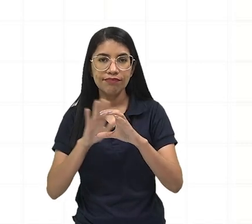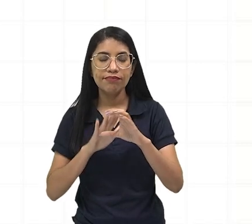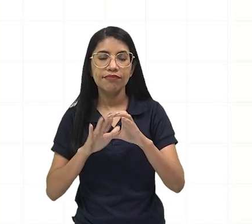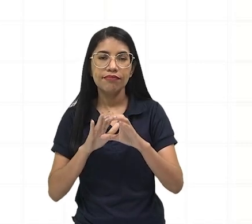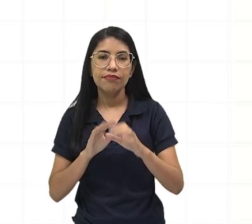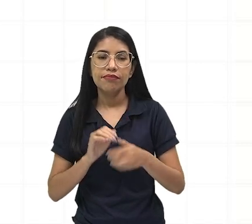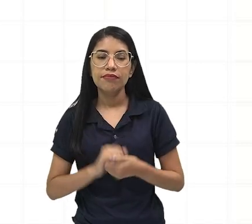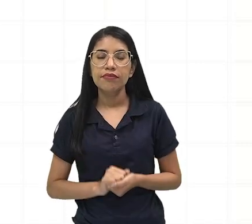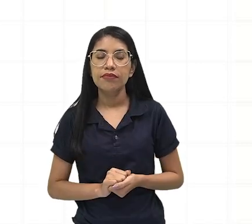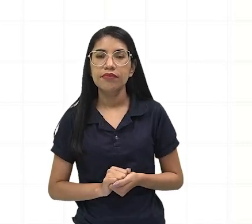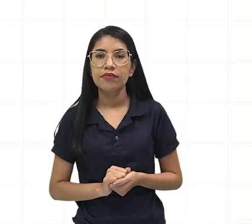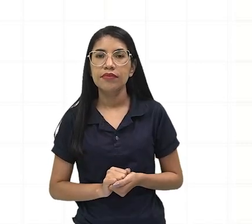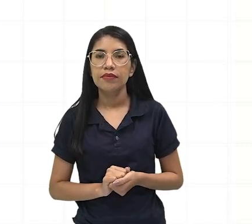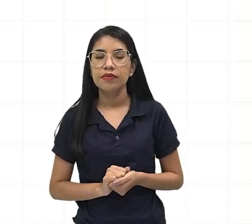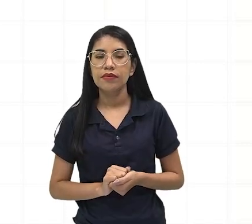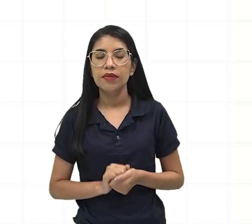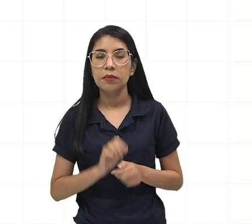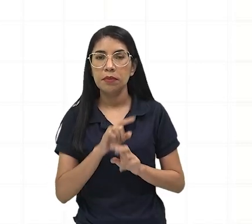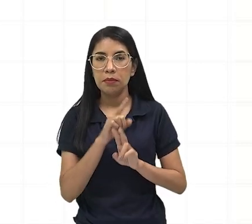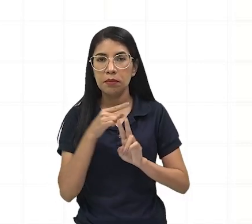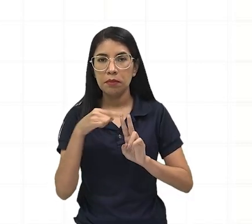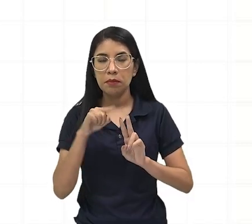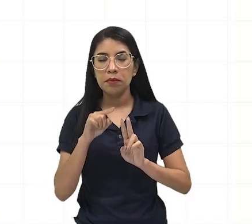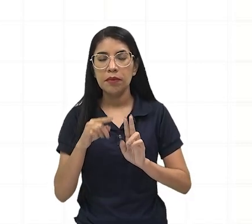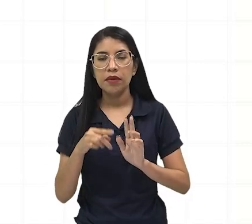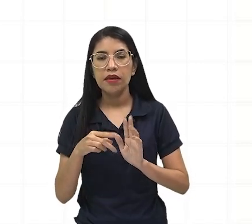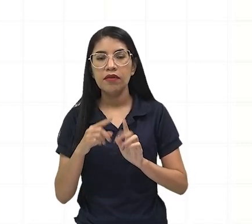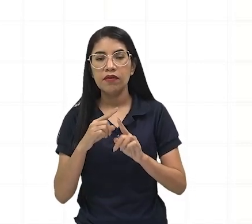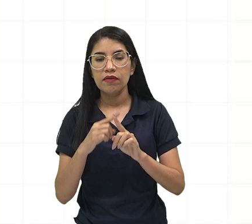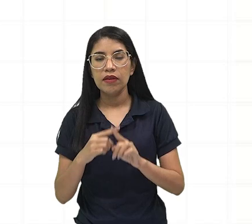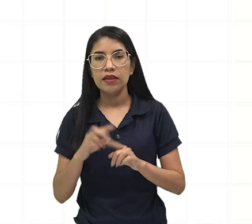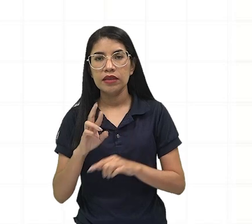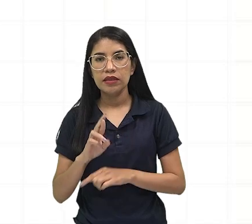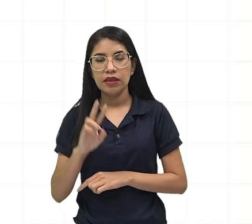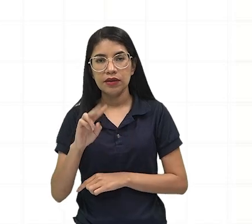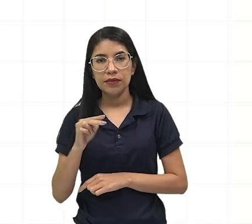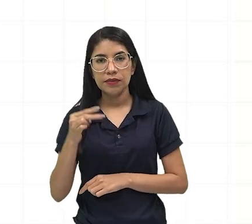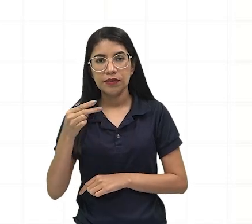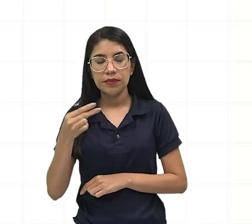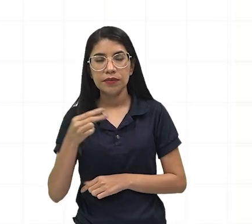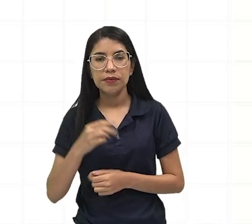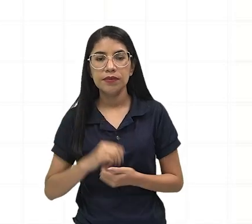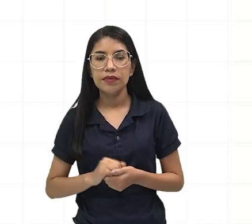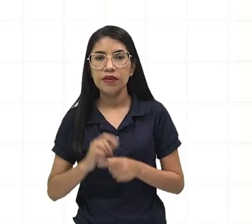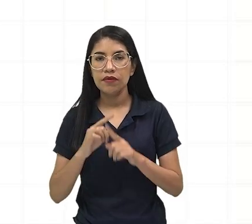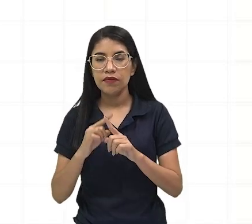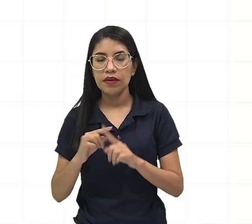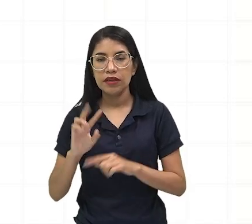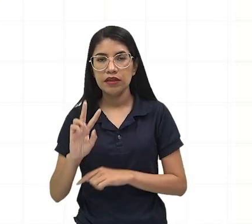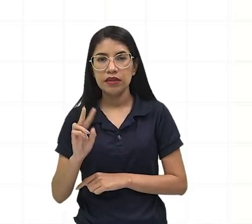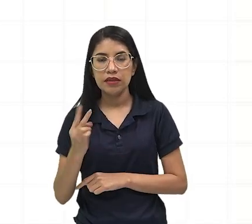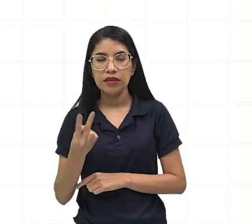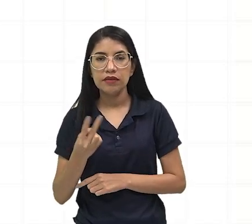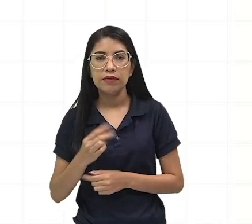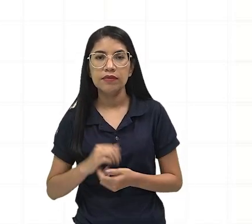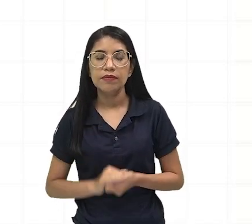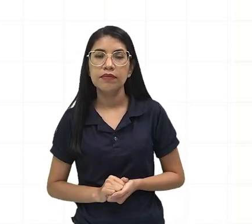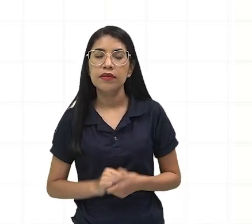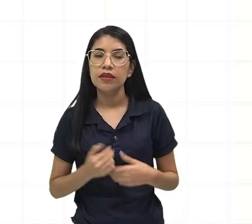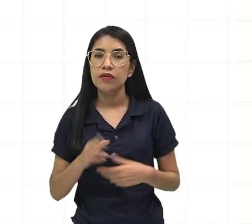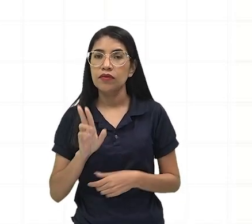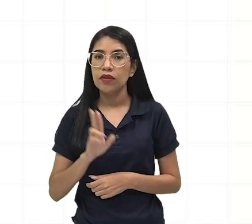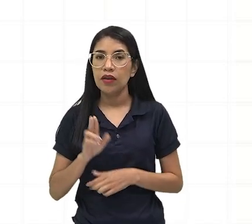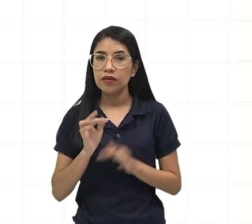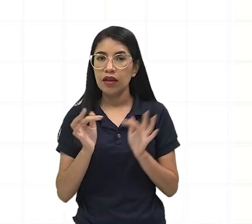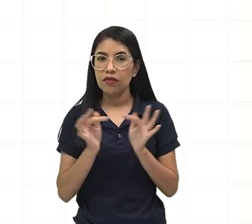círculo, que é fácil. Π vezes R ao quadrado, vezes H. Então, nós vamos utilizar